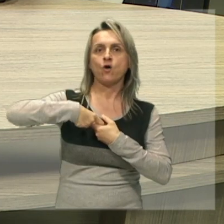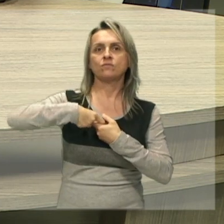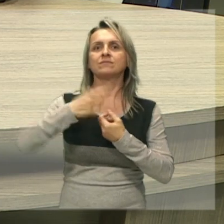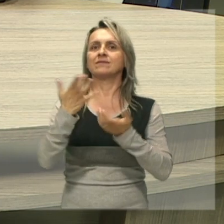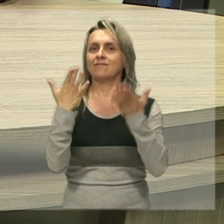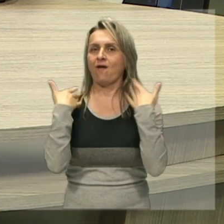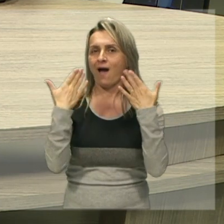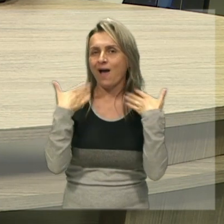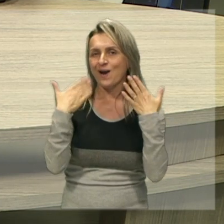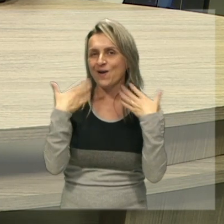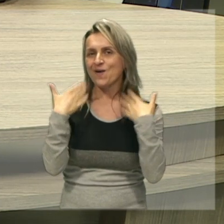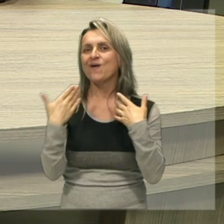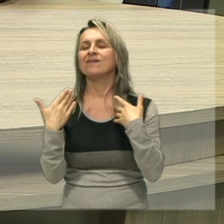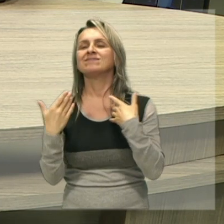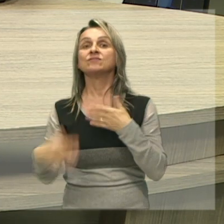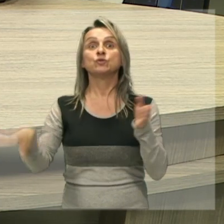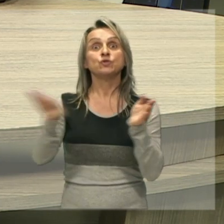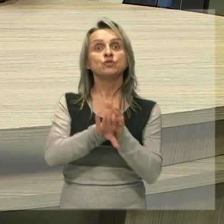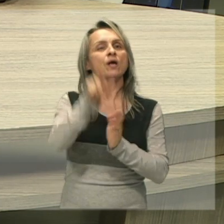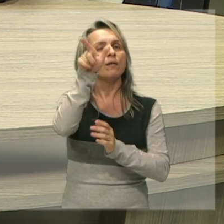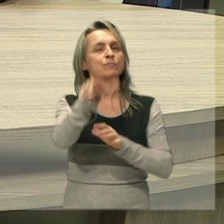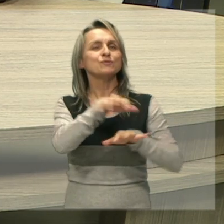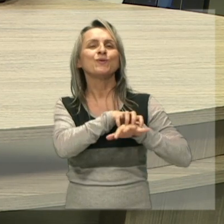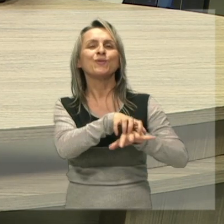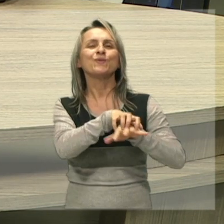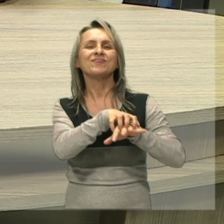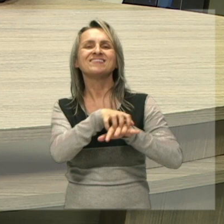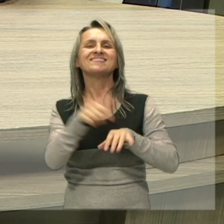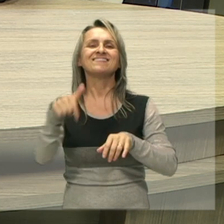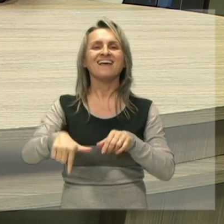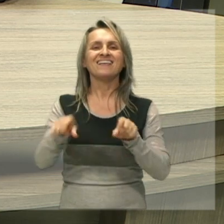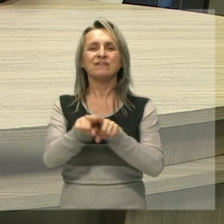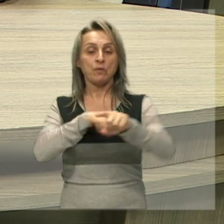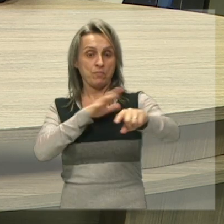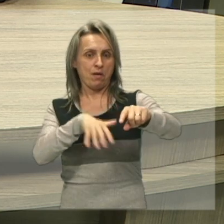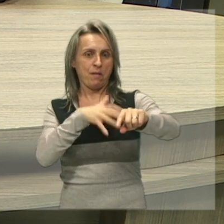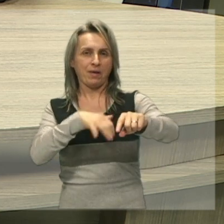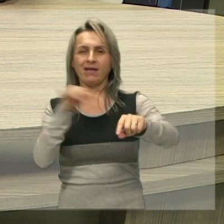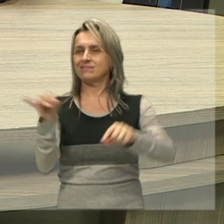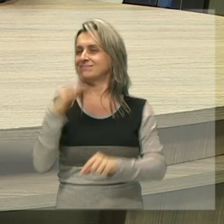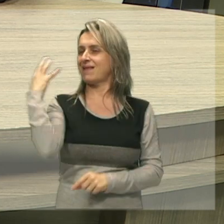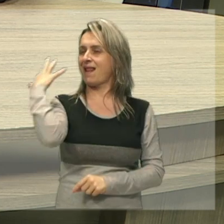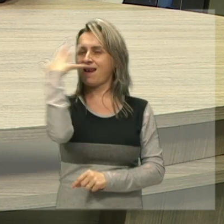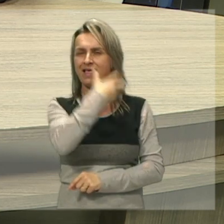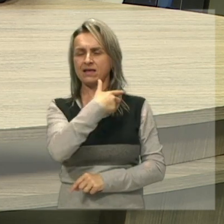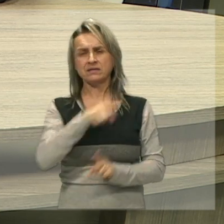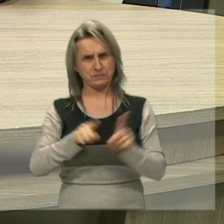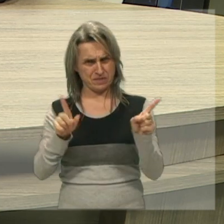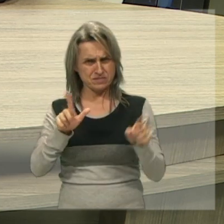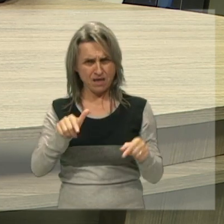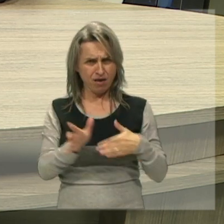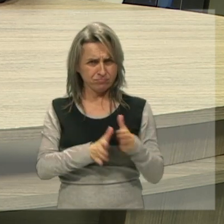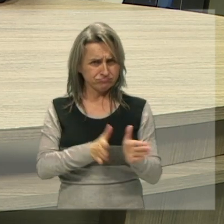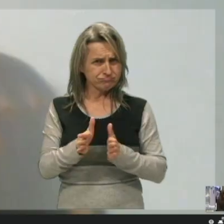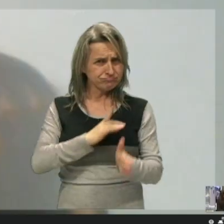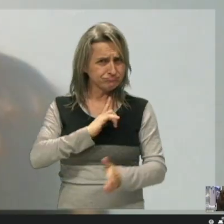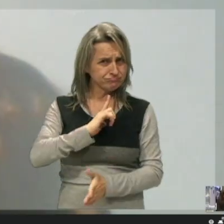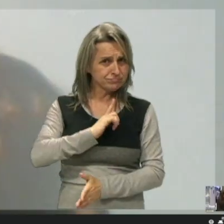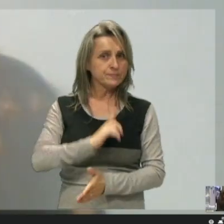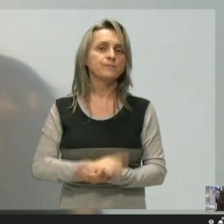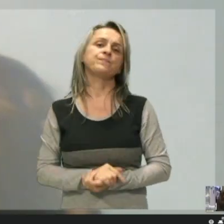muito turista aqui também, né? As nossas praias são lindíssimas, mas elas são acessíveis? Nós fizemos